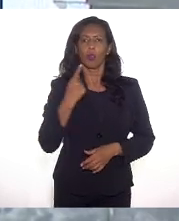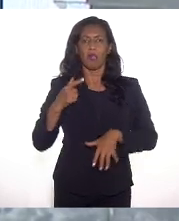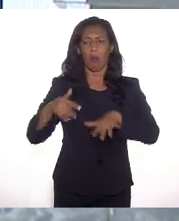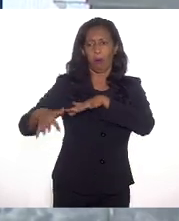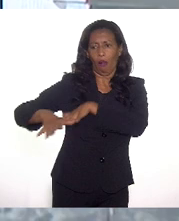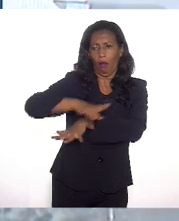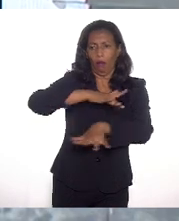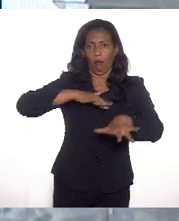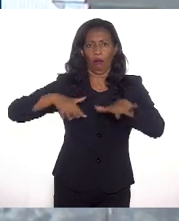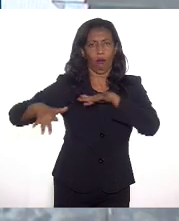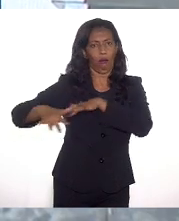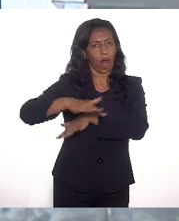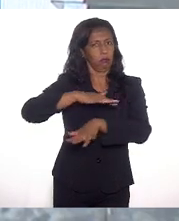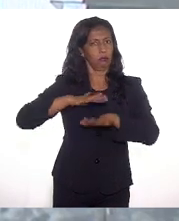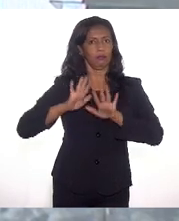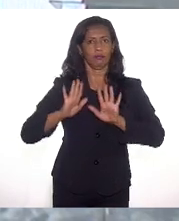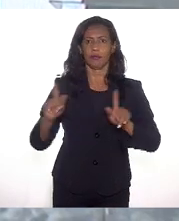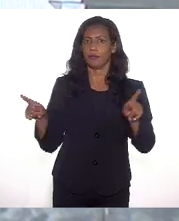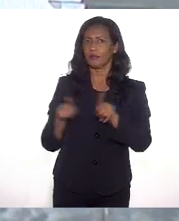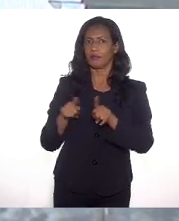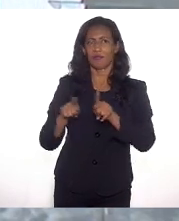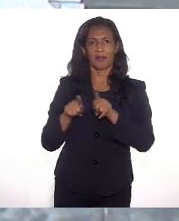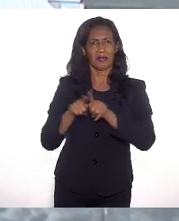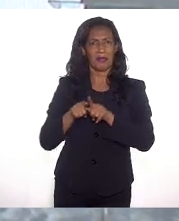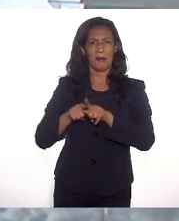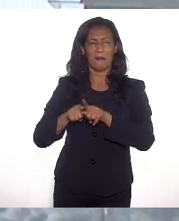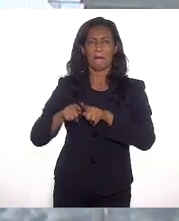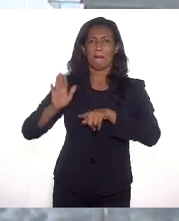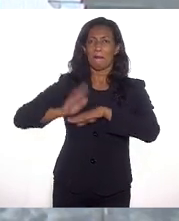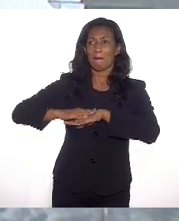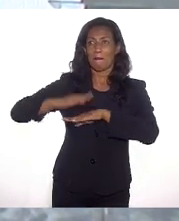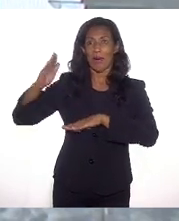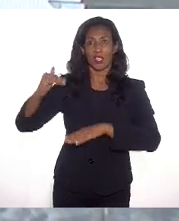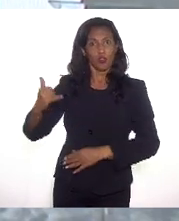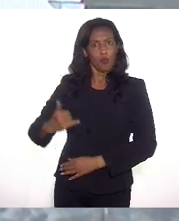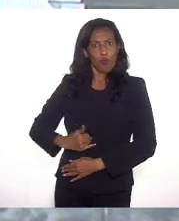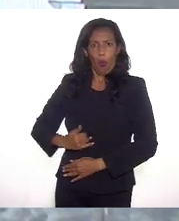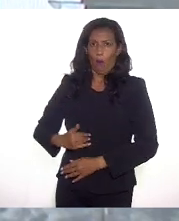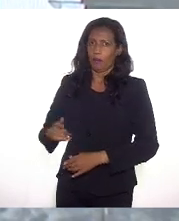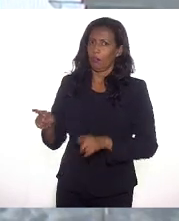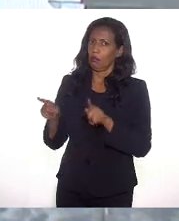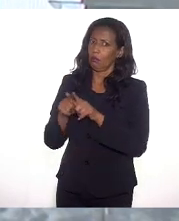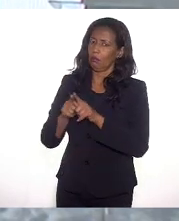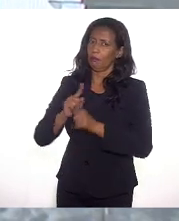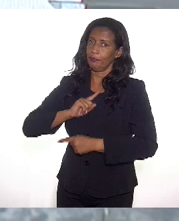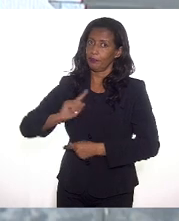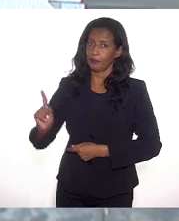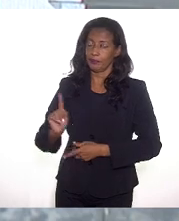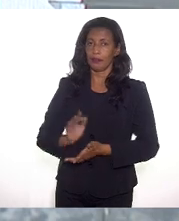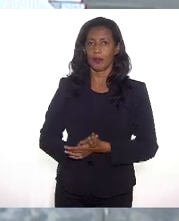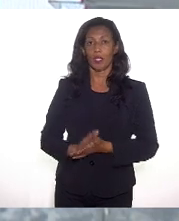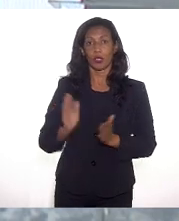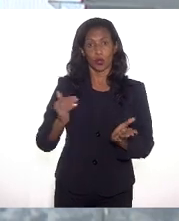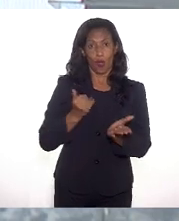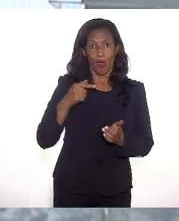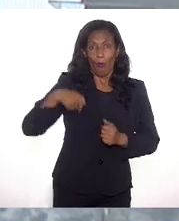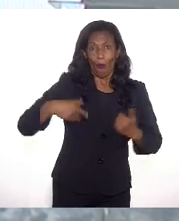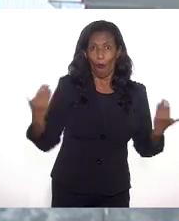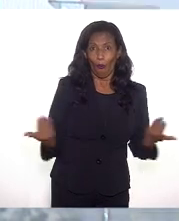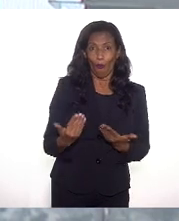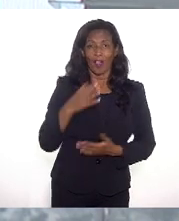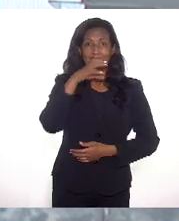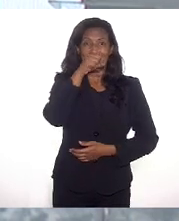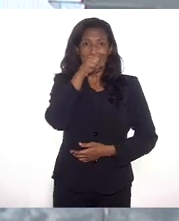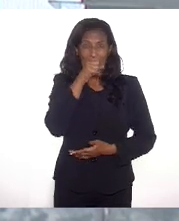aglomeração, mas também não podemos gerar mais fome ainda. Então, somente nessa primeira fase, que já começa